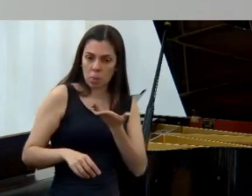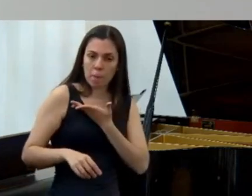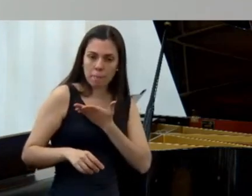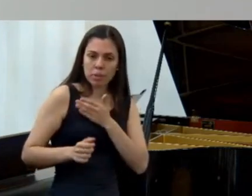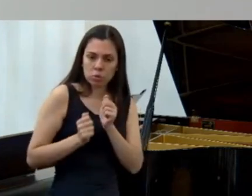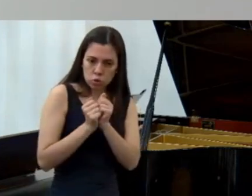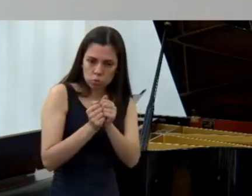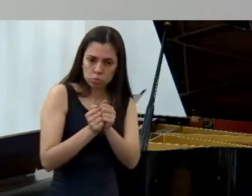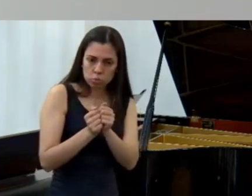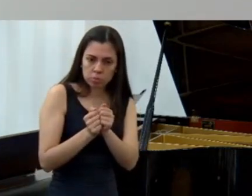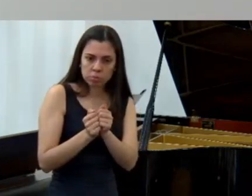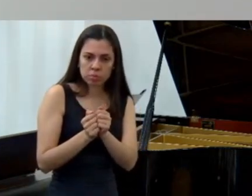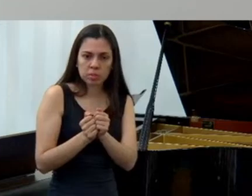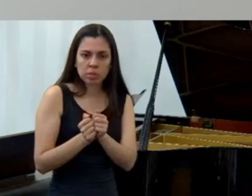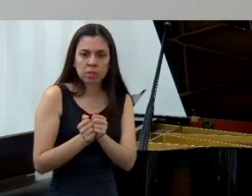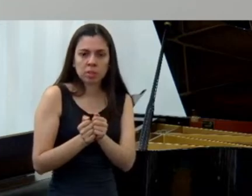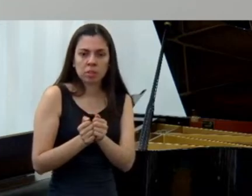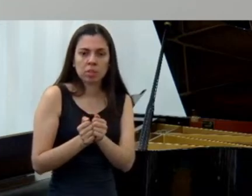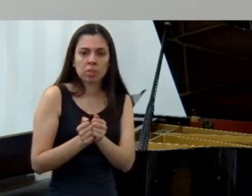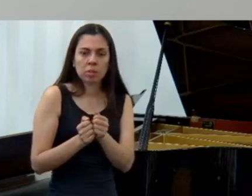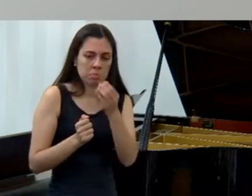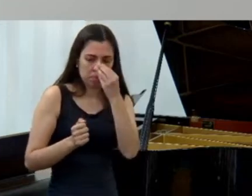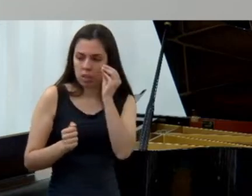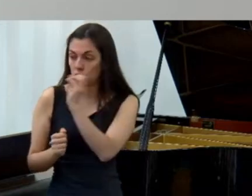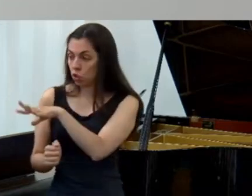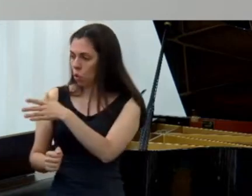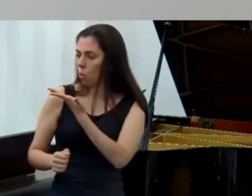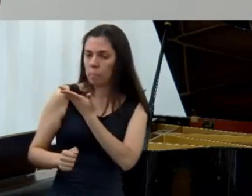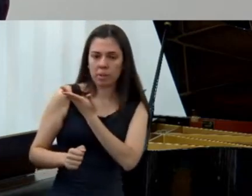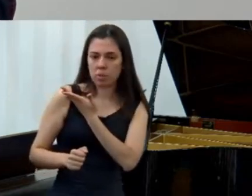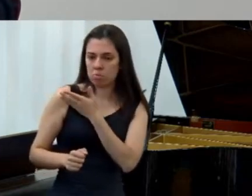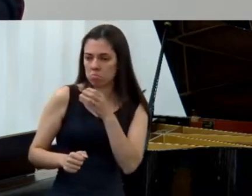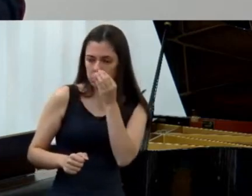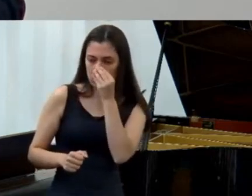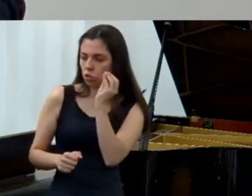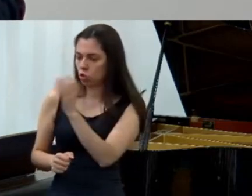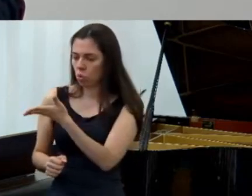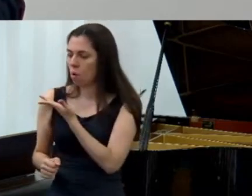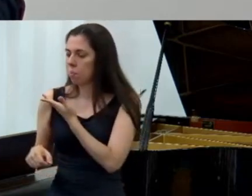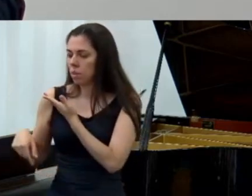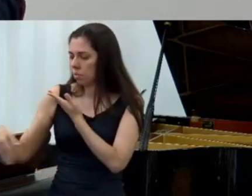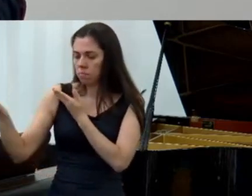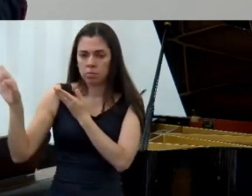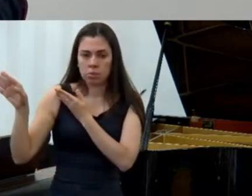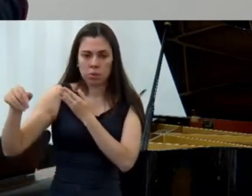ele. E aqui nós começamos a aprender algumas coisas.